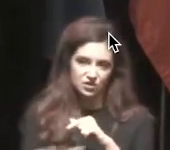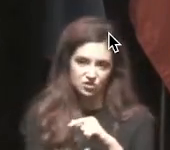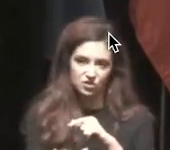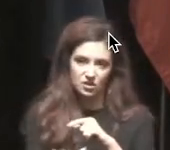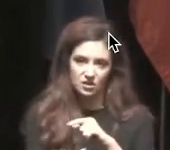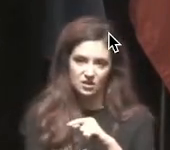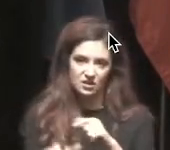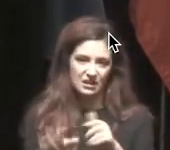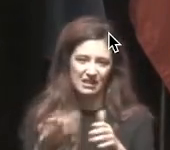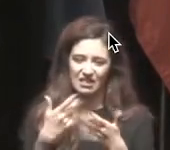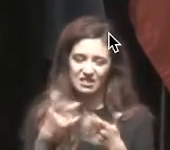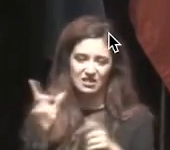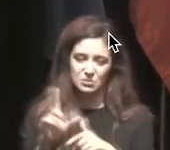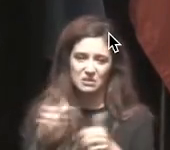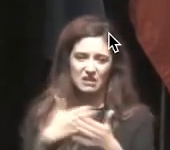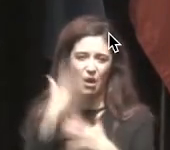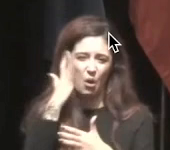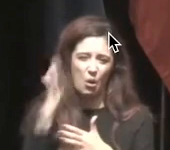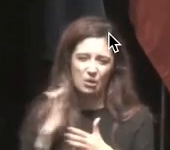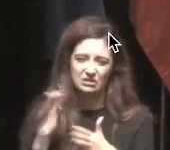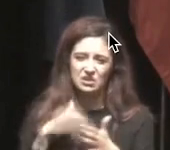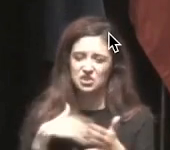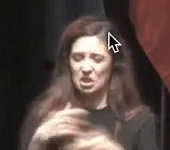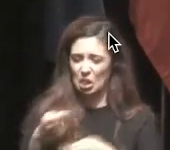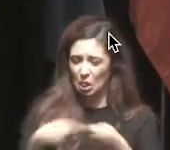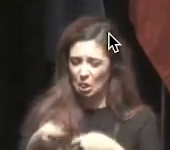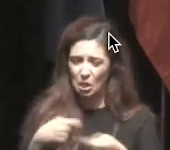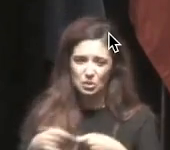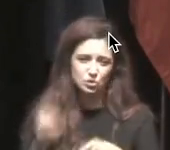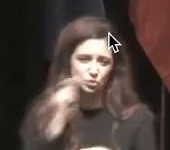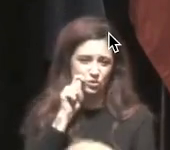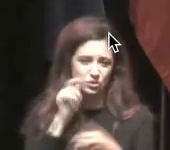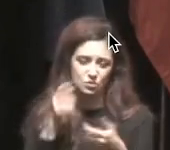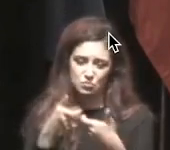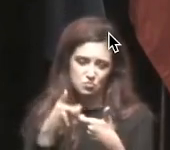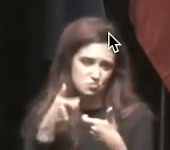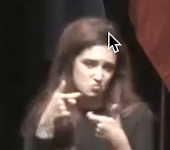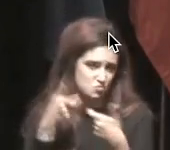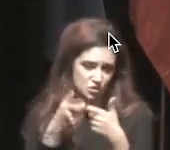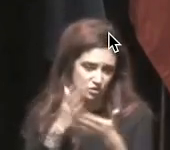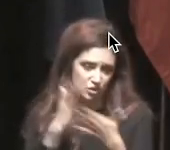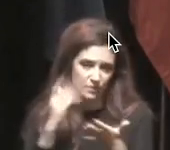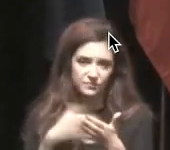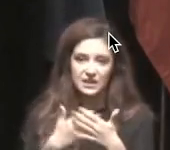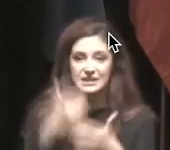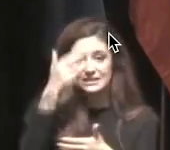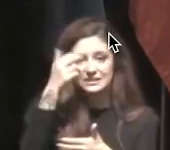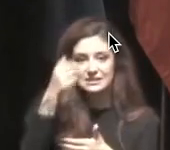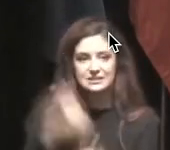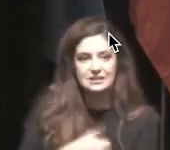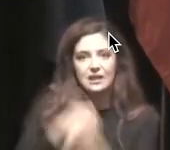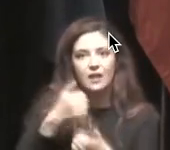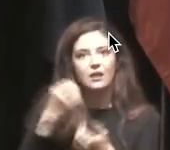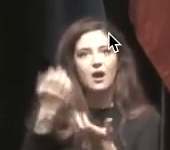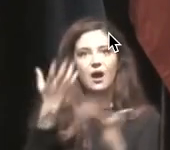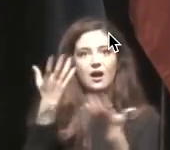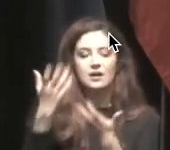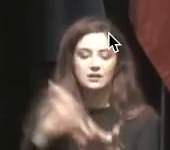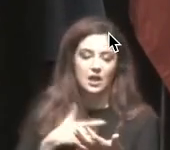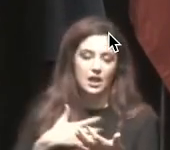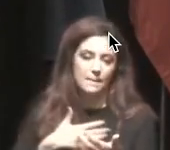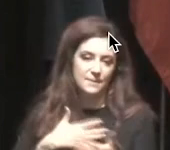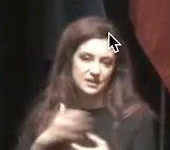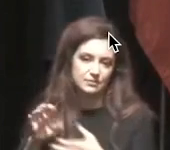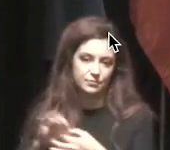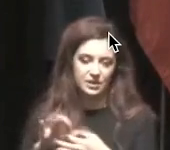tão descaracterizada, cheia de hotéis e de lojas turísticas. E, aliás, nem a sua cidade mítica está a ser cuidada. Mesmo na cidade dos unicórnios,